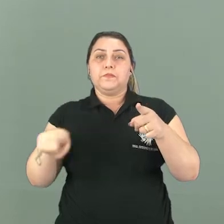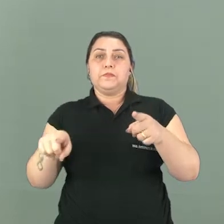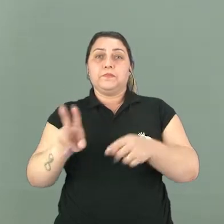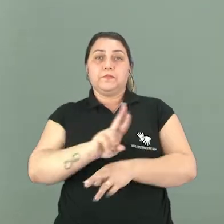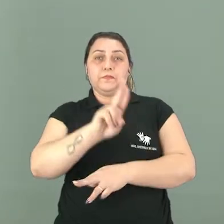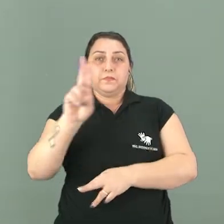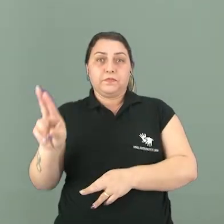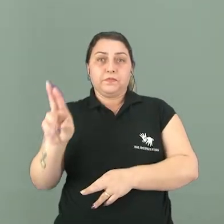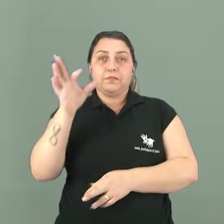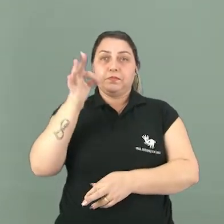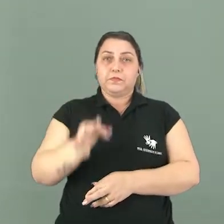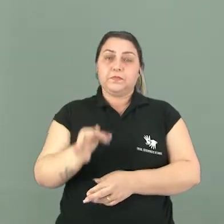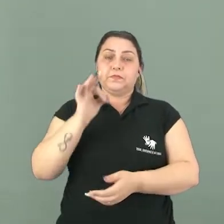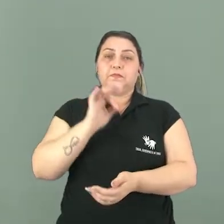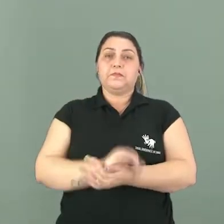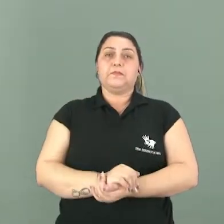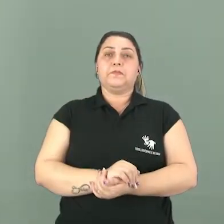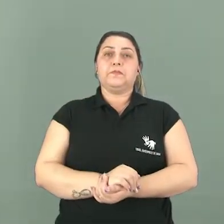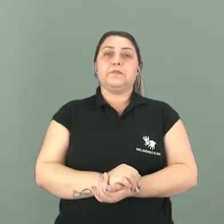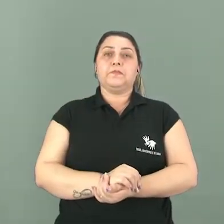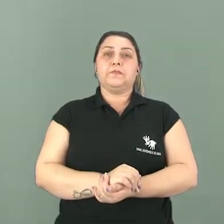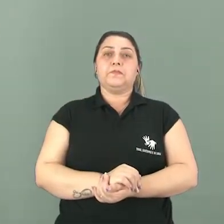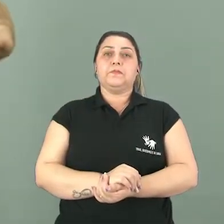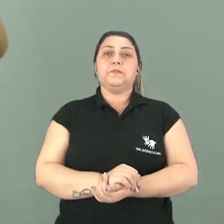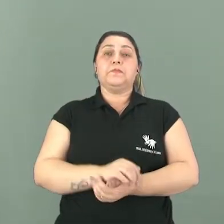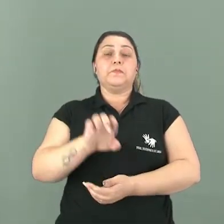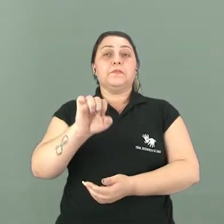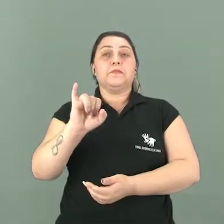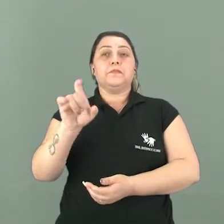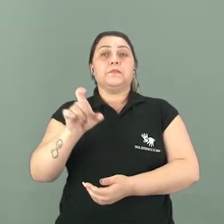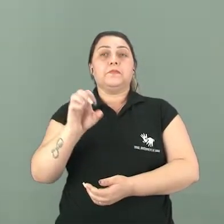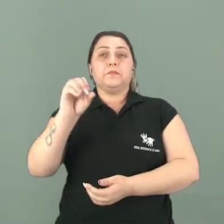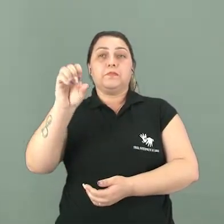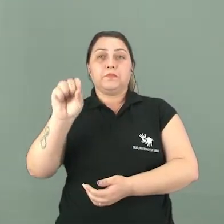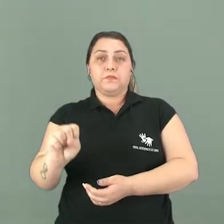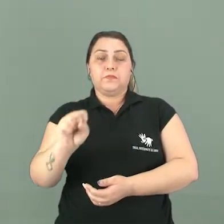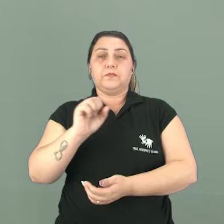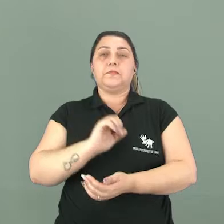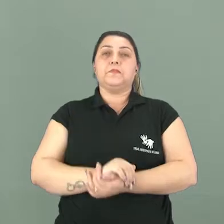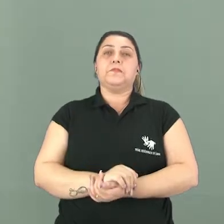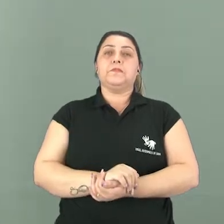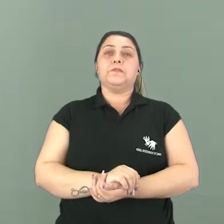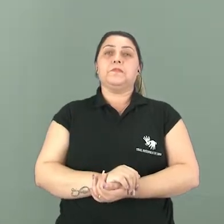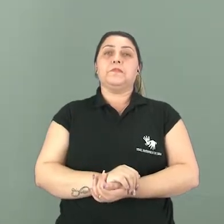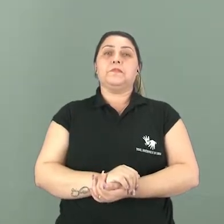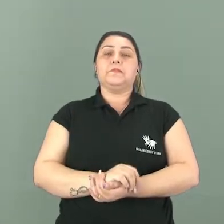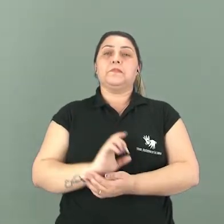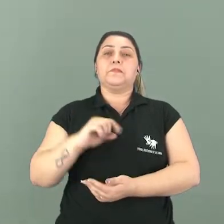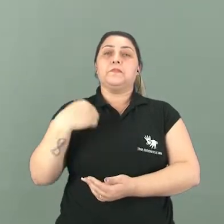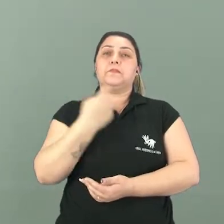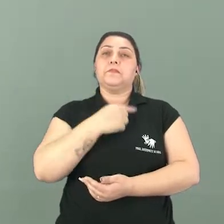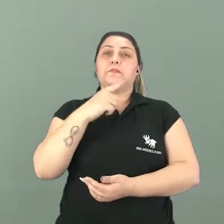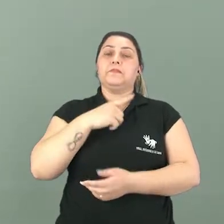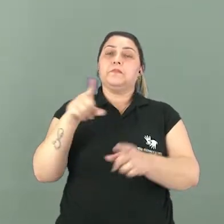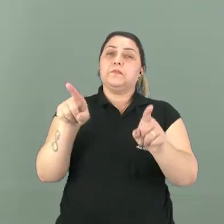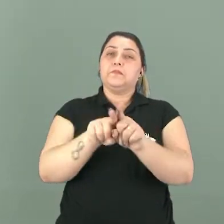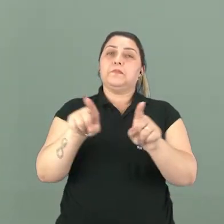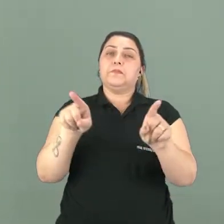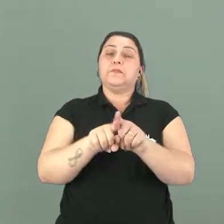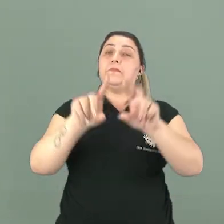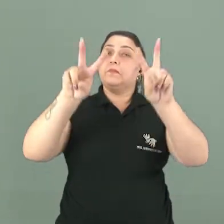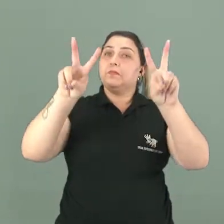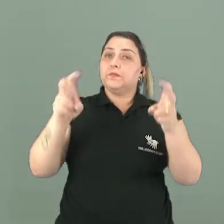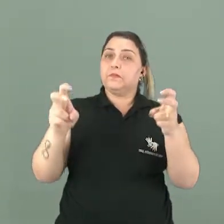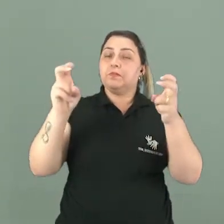um nome, certo? São chamadas de eixos. Então, os elementos que compõem o gráfico são os eixos. Nós temos também um título e